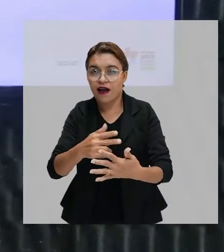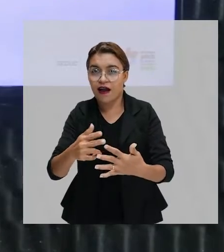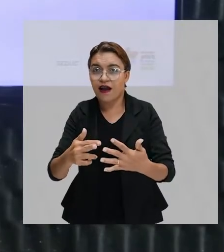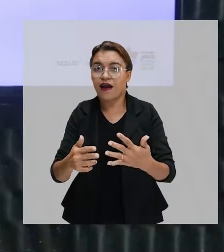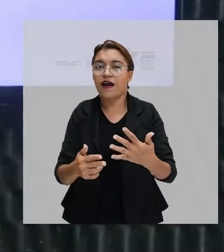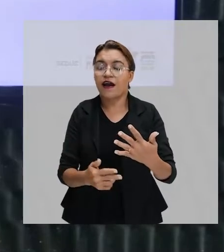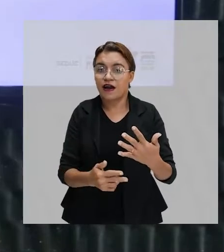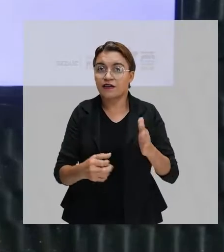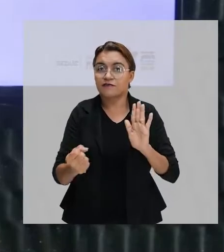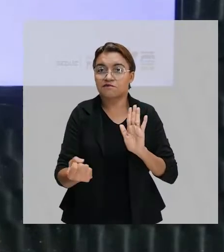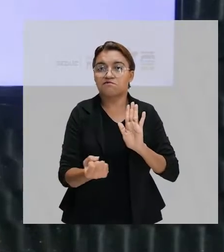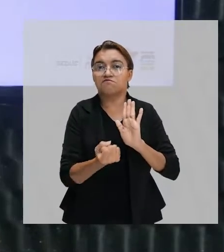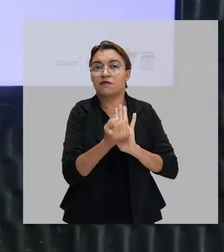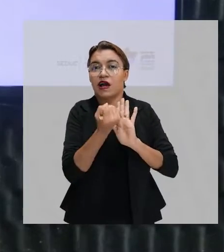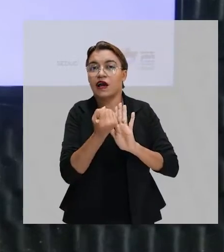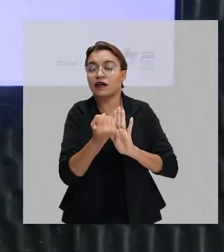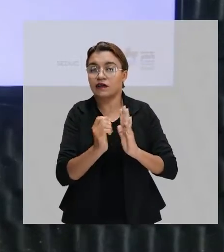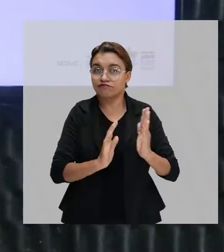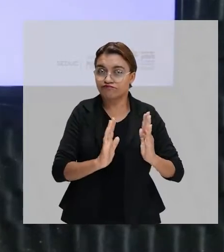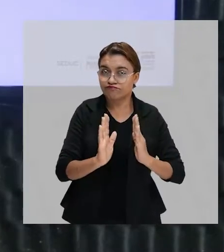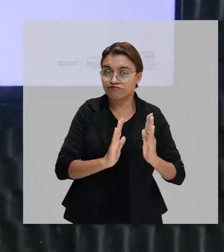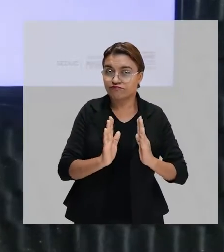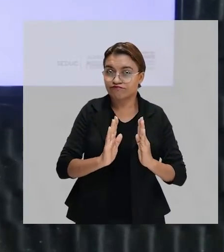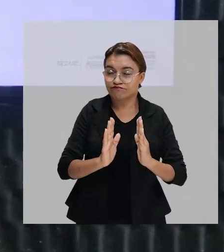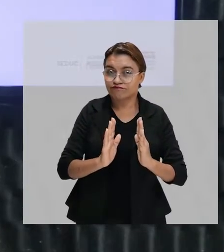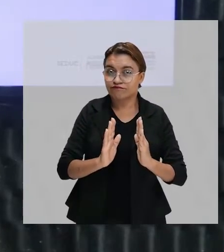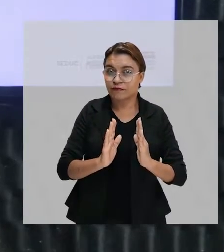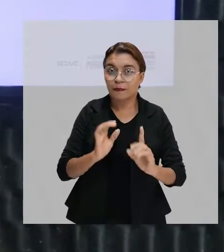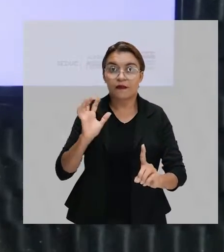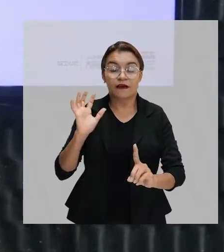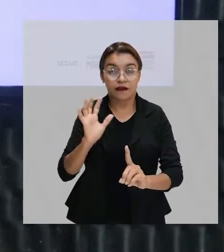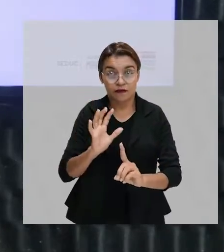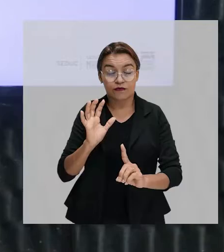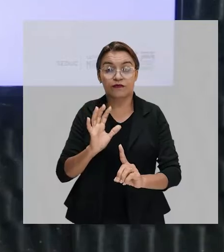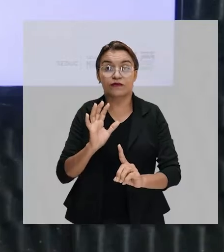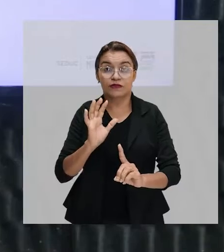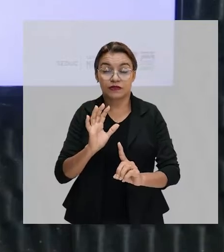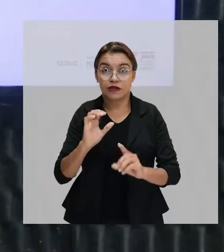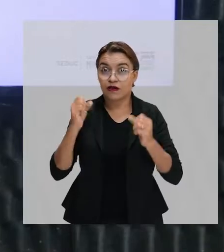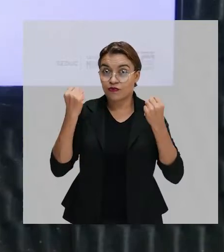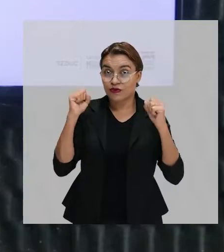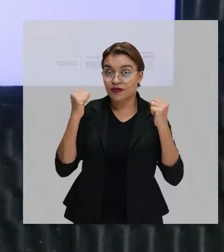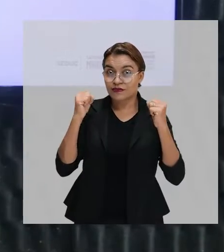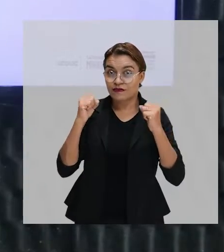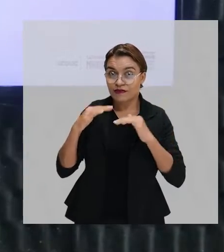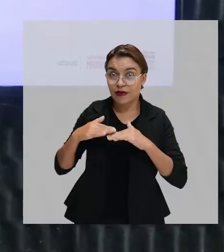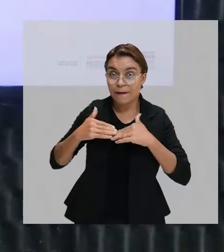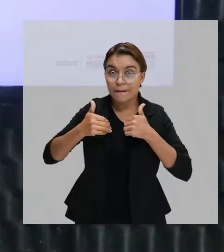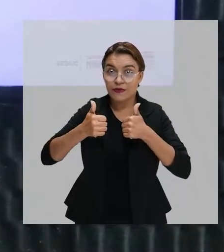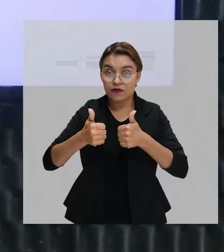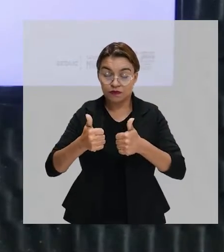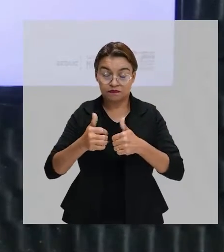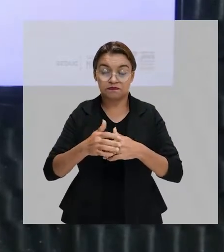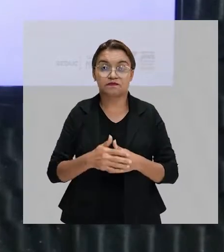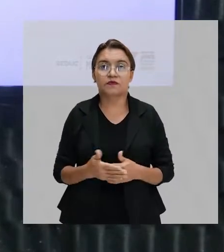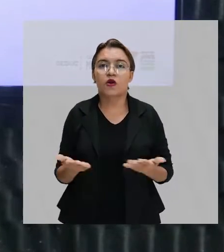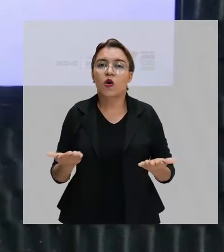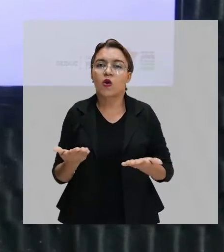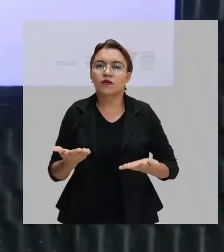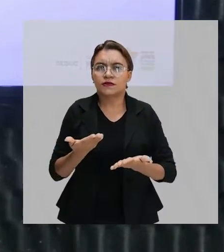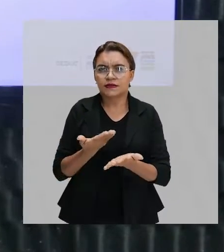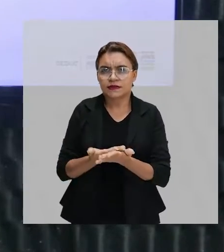temporais que vieram contribuindo com a evolução da educação física hoje nessa linha vou fazer uma diferenciação